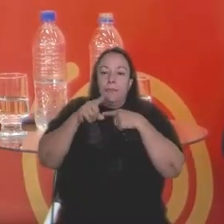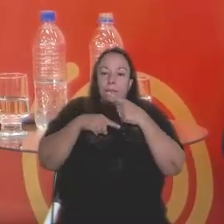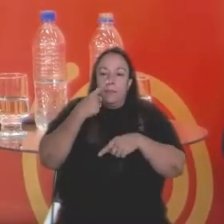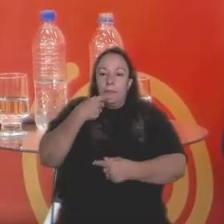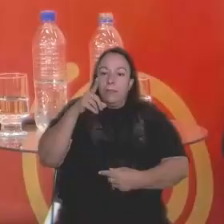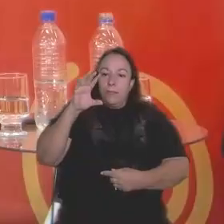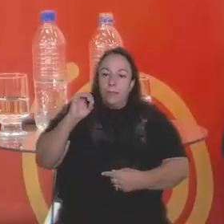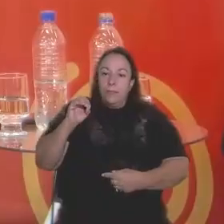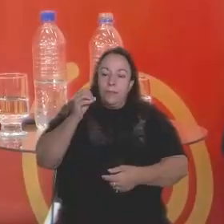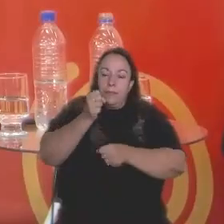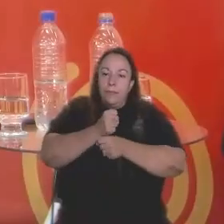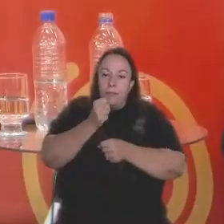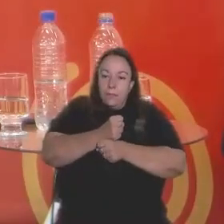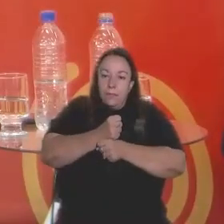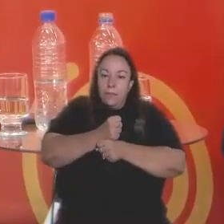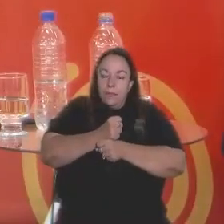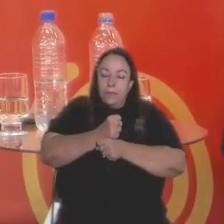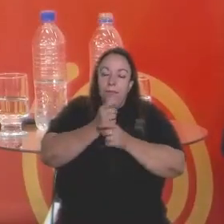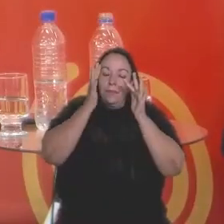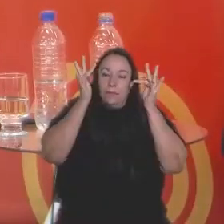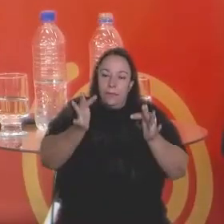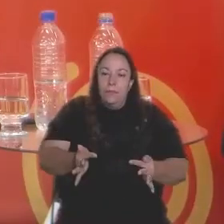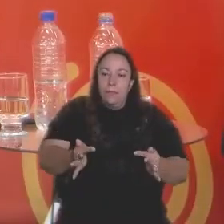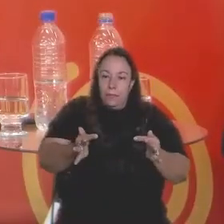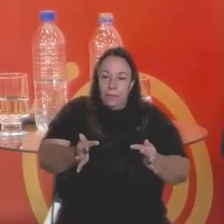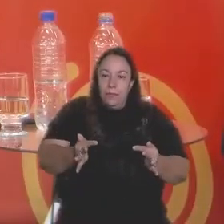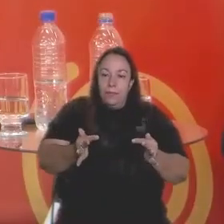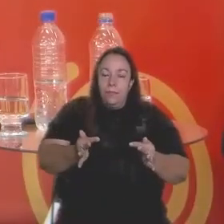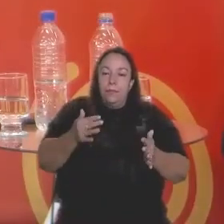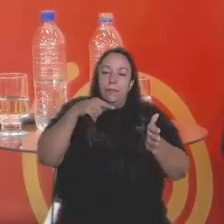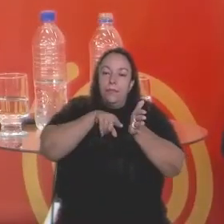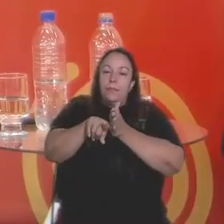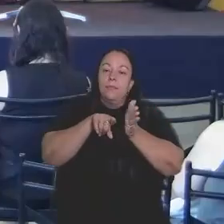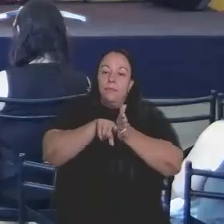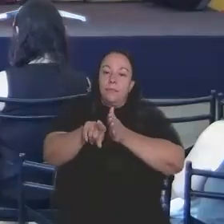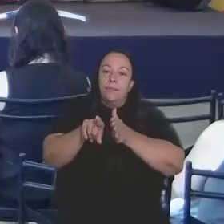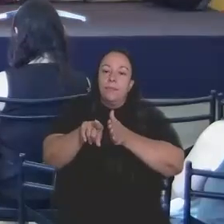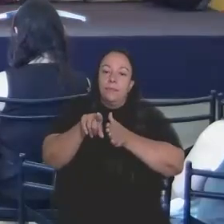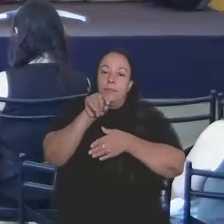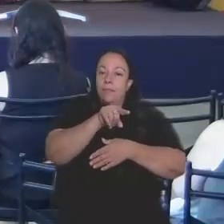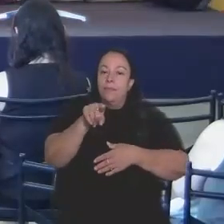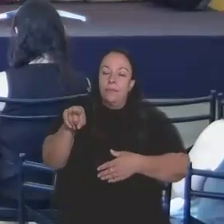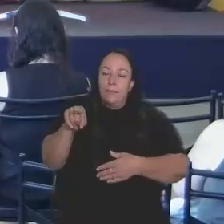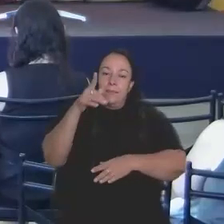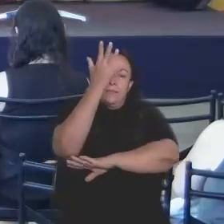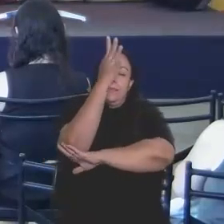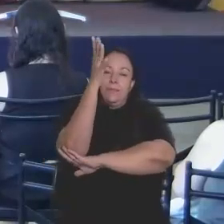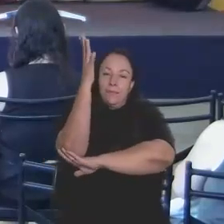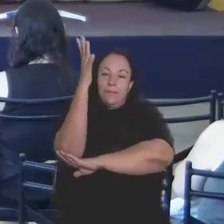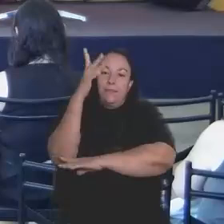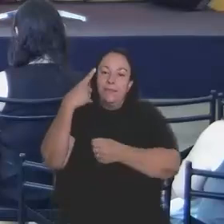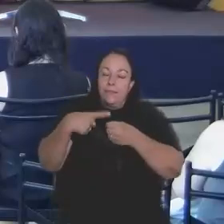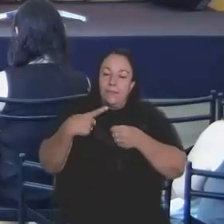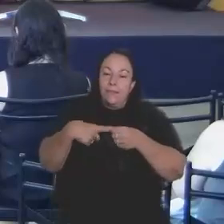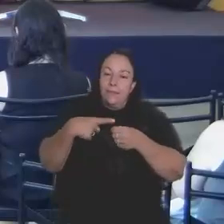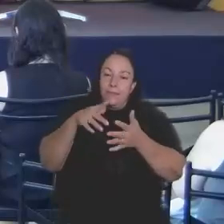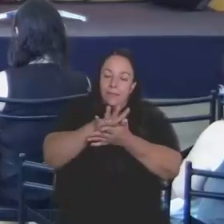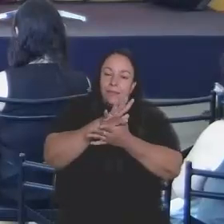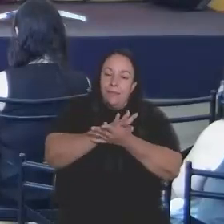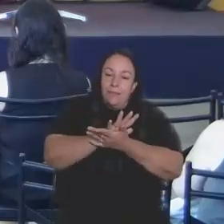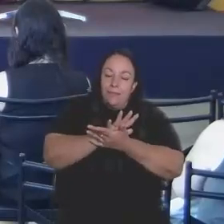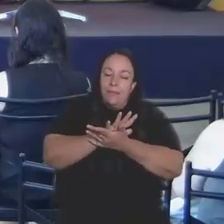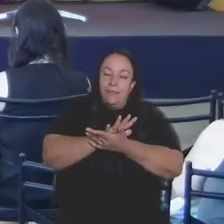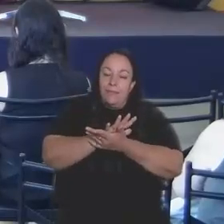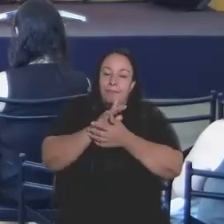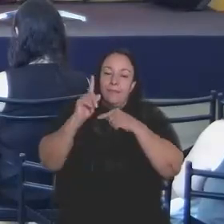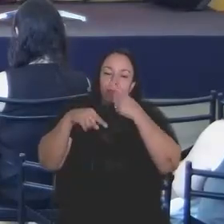anos. Eu queria encerrar as minhas perguntas perguntando para vocês como vai ser Araxá ou as outras cidades daqui